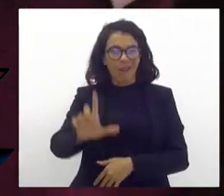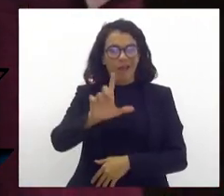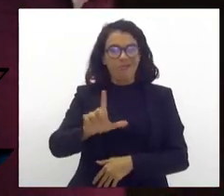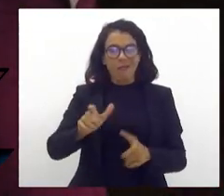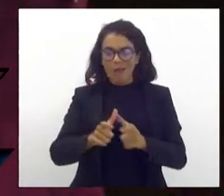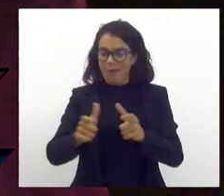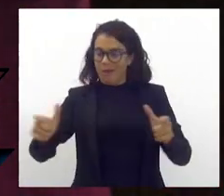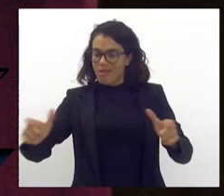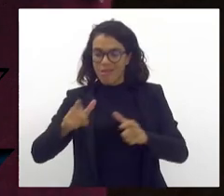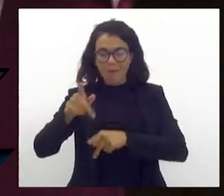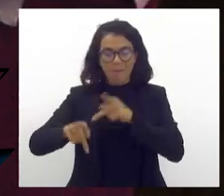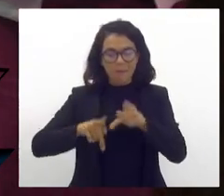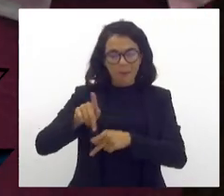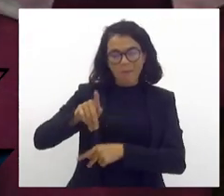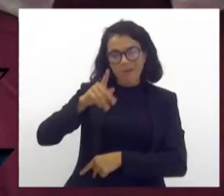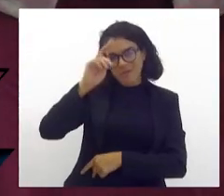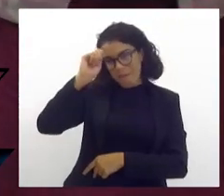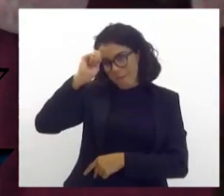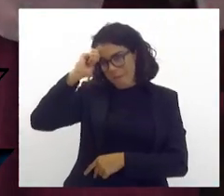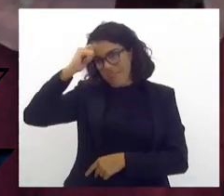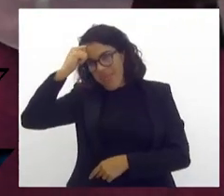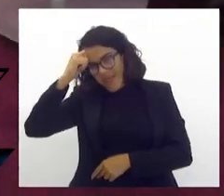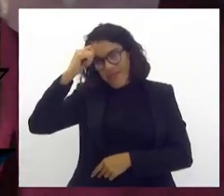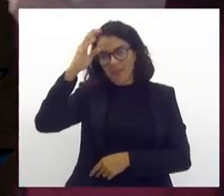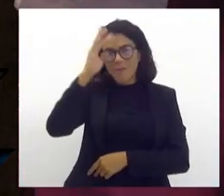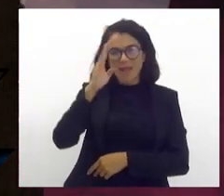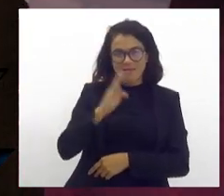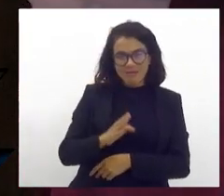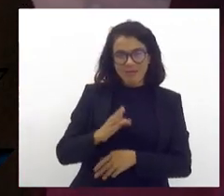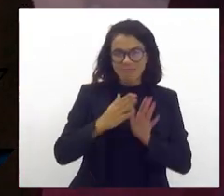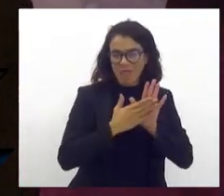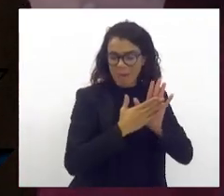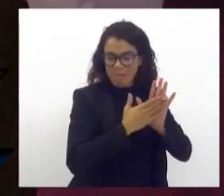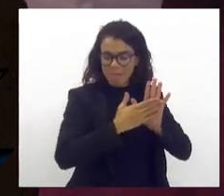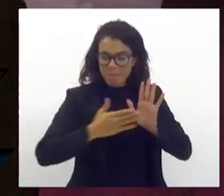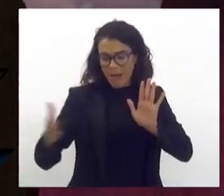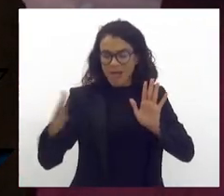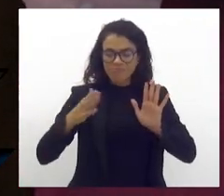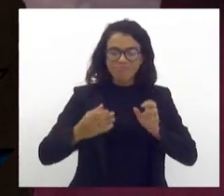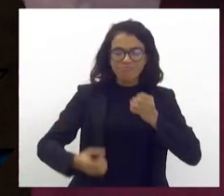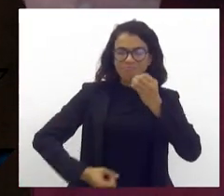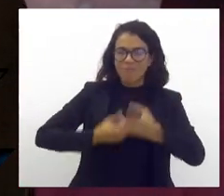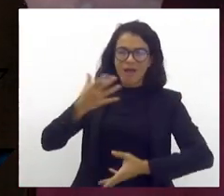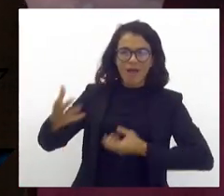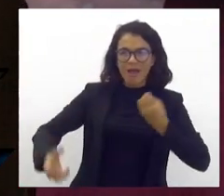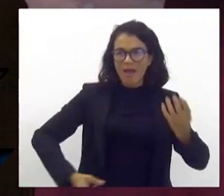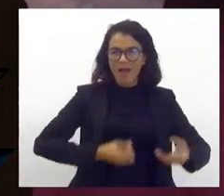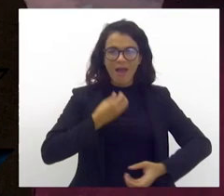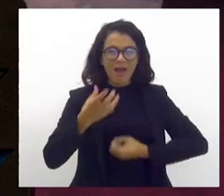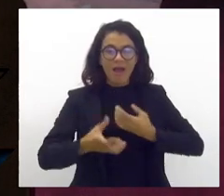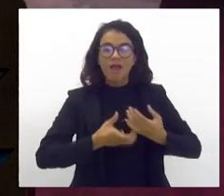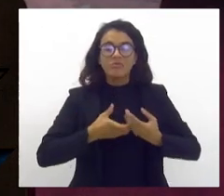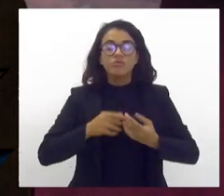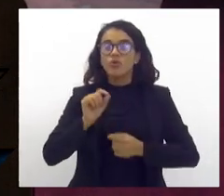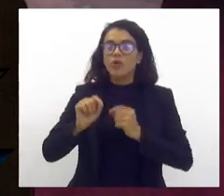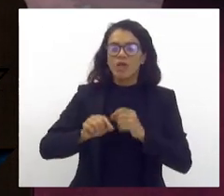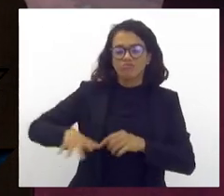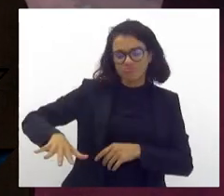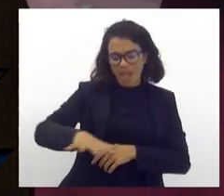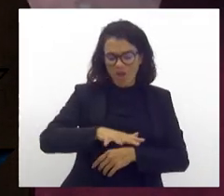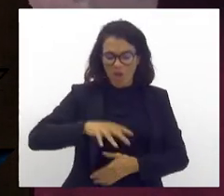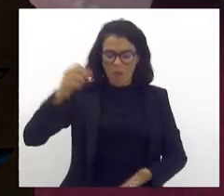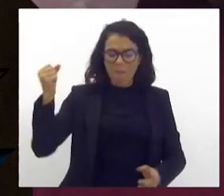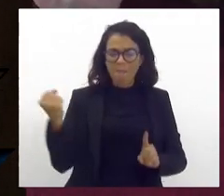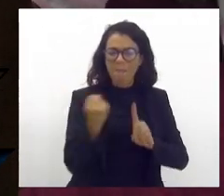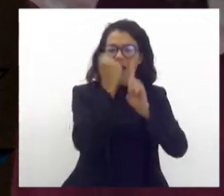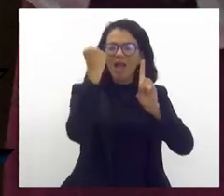povo brasileiro, esse povo negro, esse povo que reflete, que plasma poeticamente as agruras de estar num território marcado